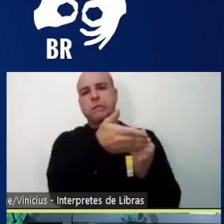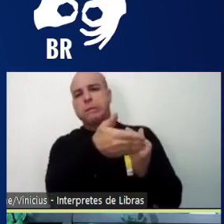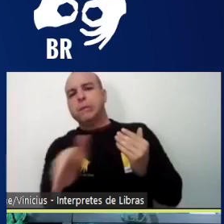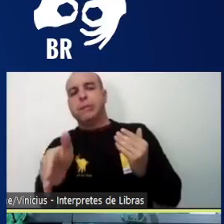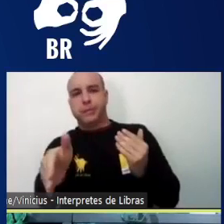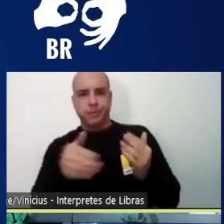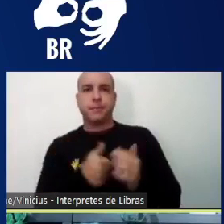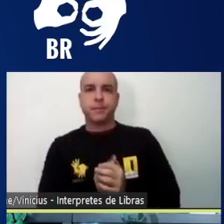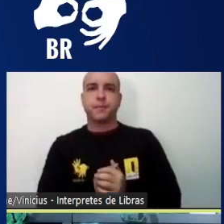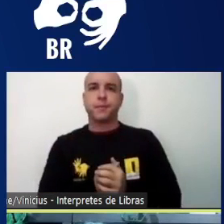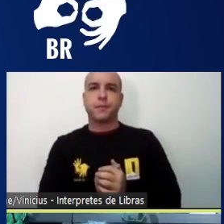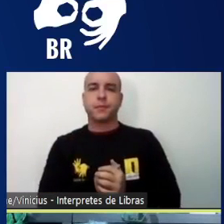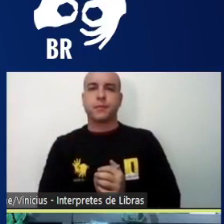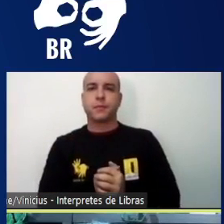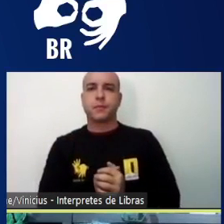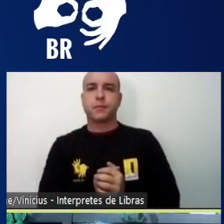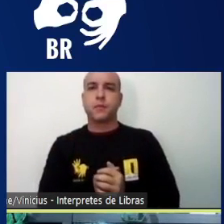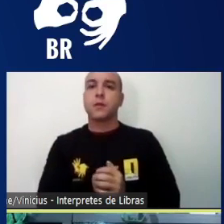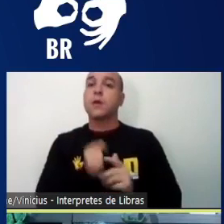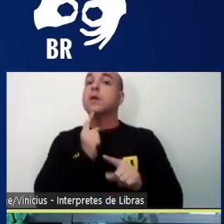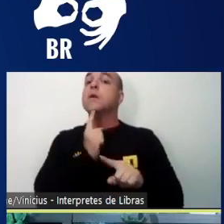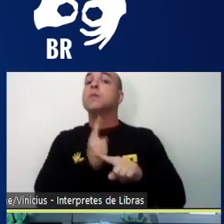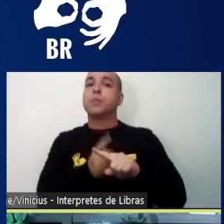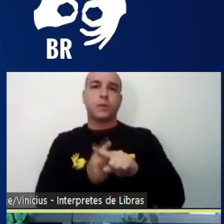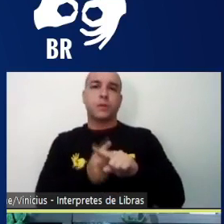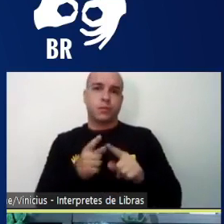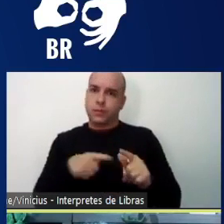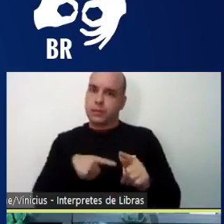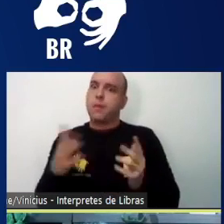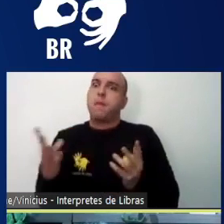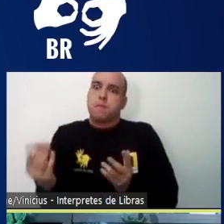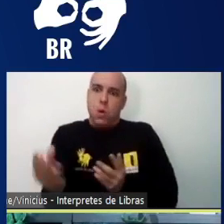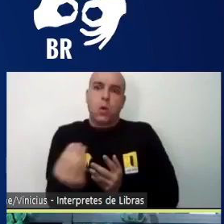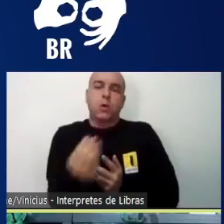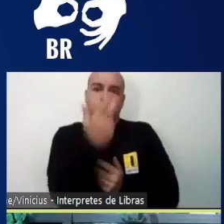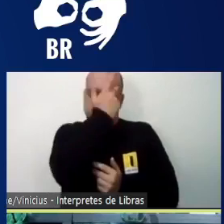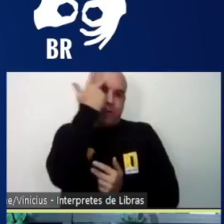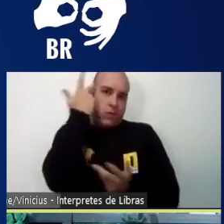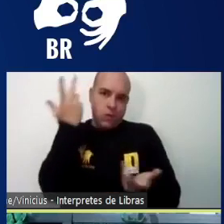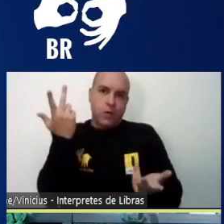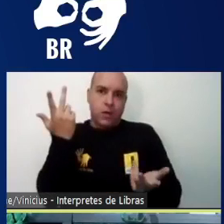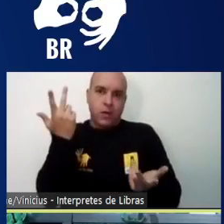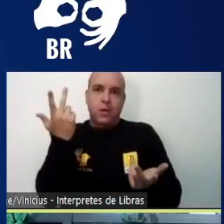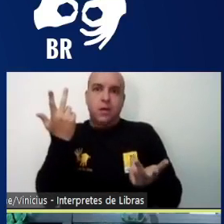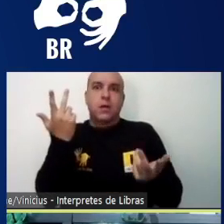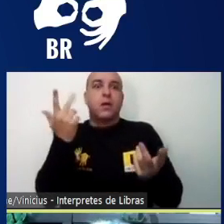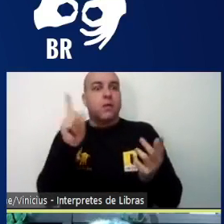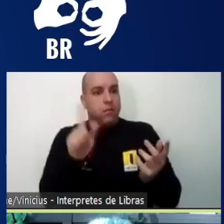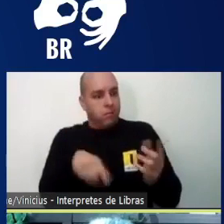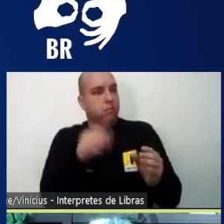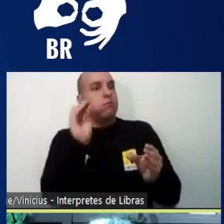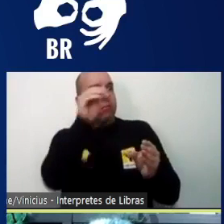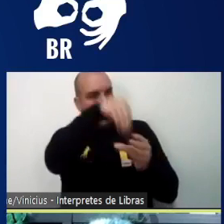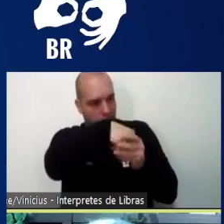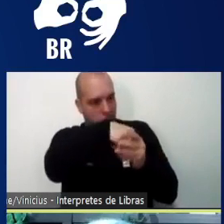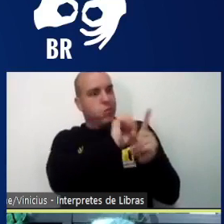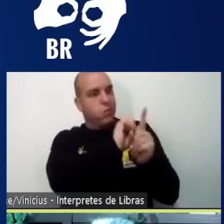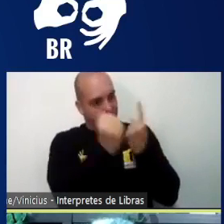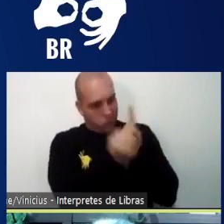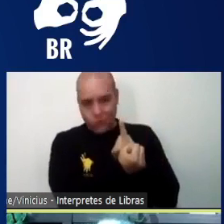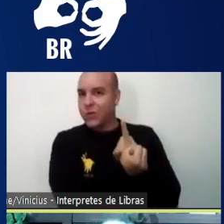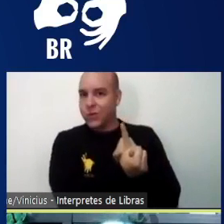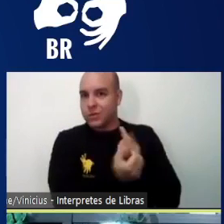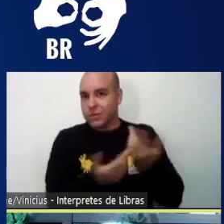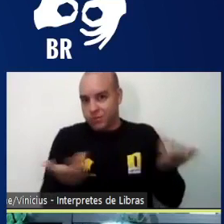Porque, afinal de contas, a vida de todos esses seres humanos se desenrolam dentro de ambientes concretos, não é